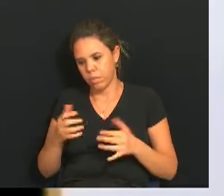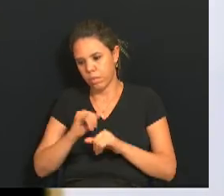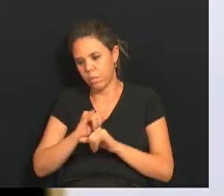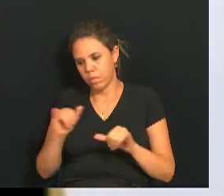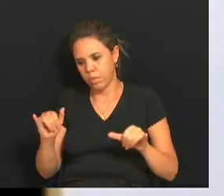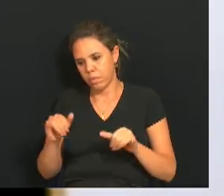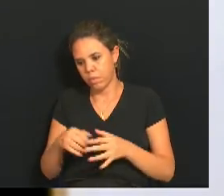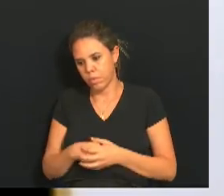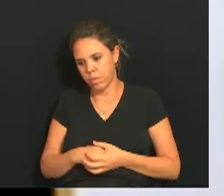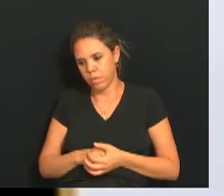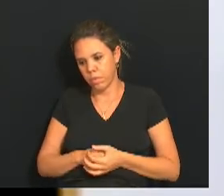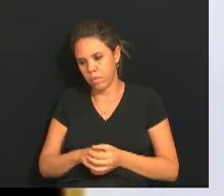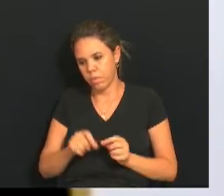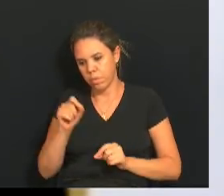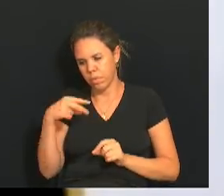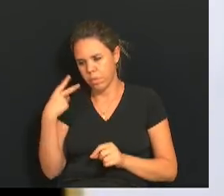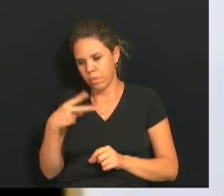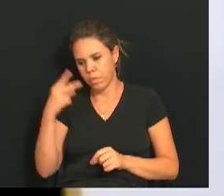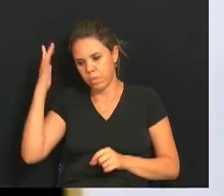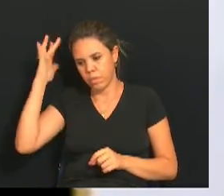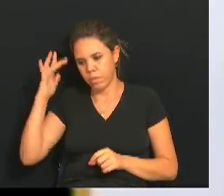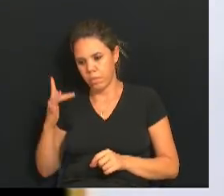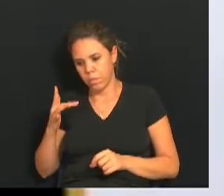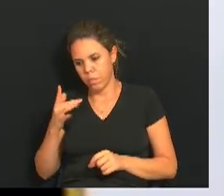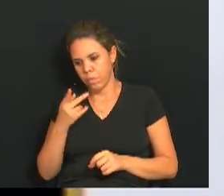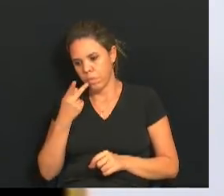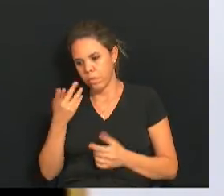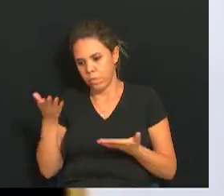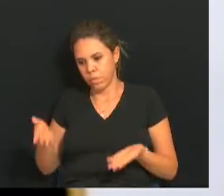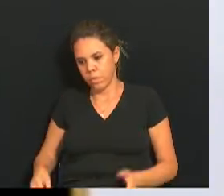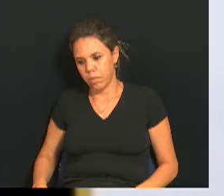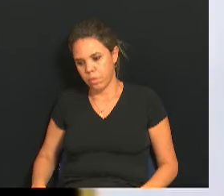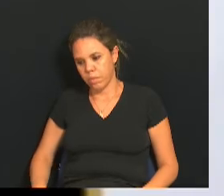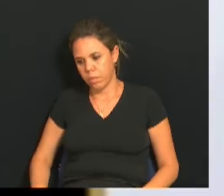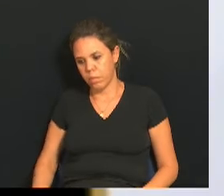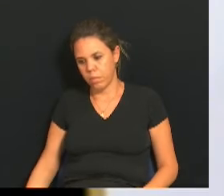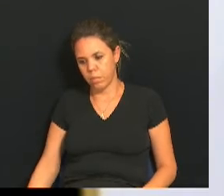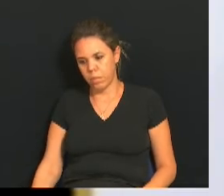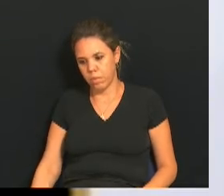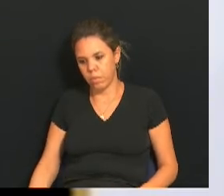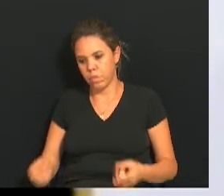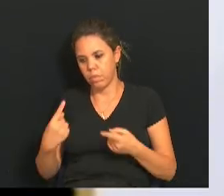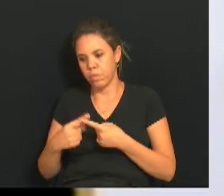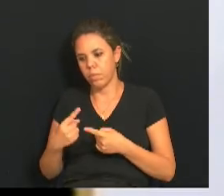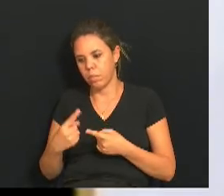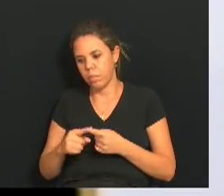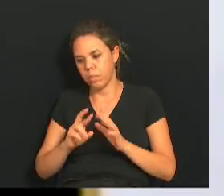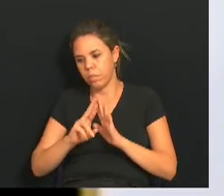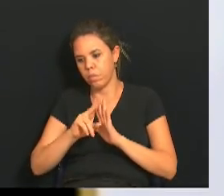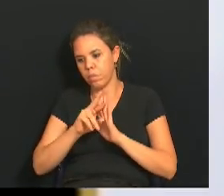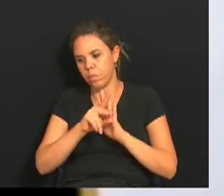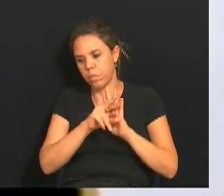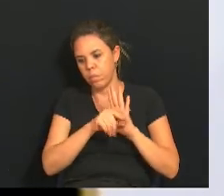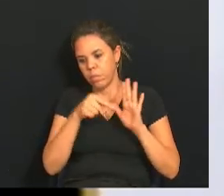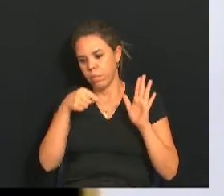reforçar o que a vereadora Guida falou aqui, porque vários de nós